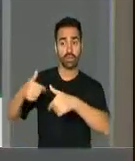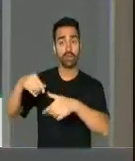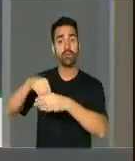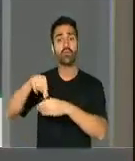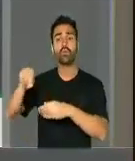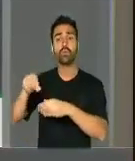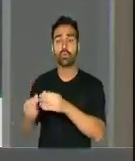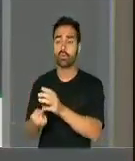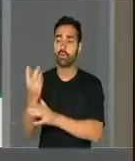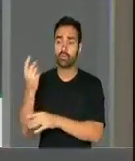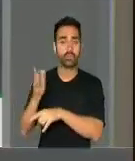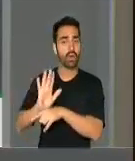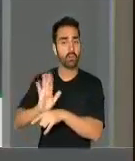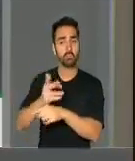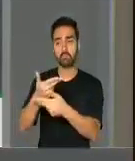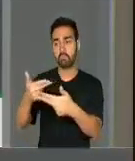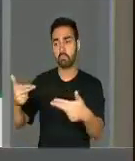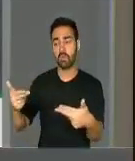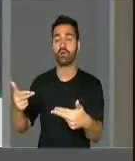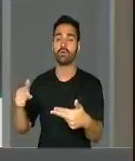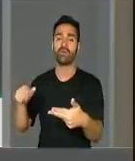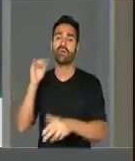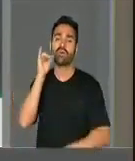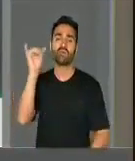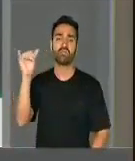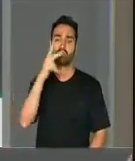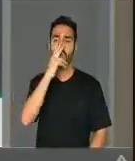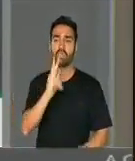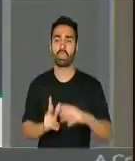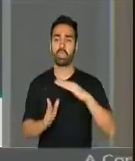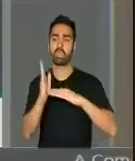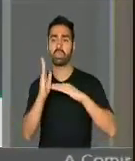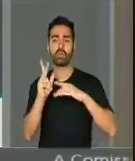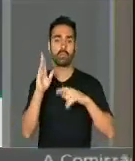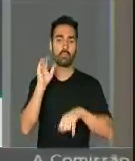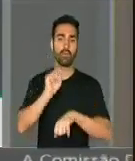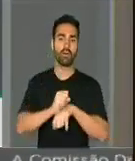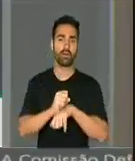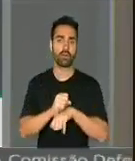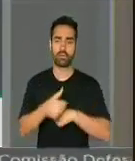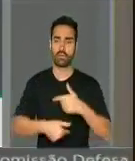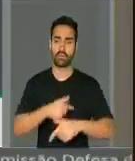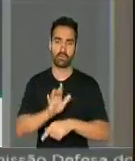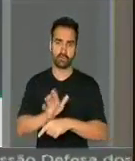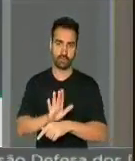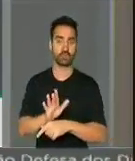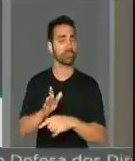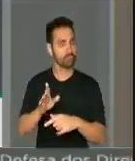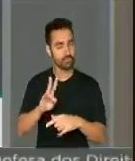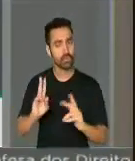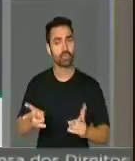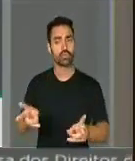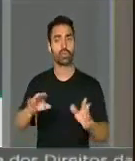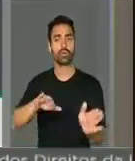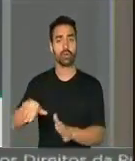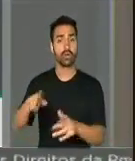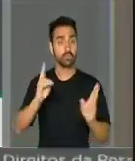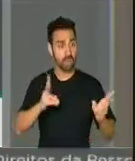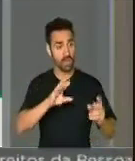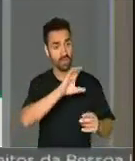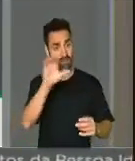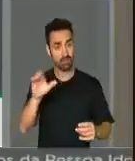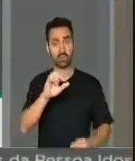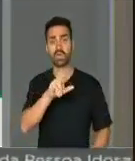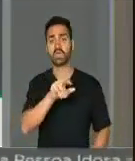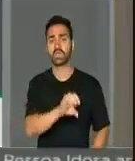produção brasileira de conteúdo, evitando aquilo que seria uma ruptura histórica para a atividade no país. Mesmo diante da crise em